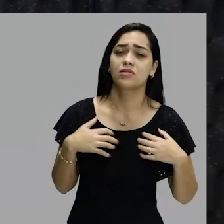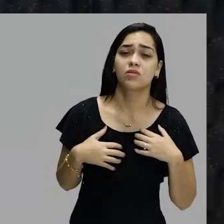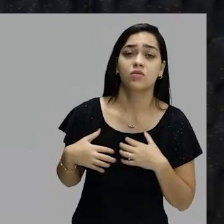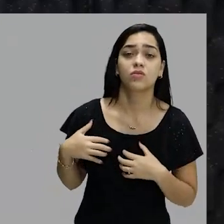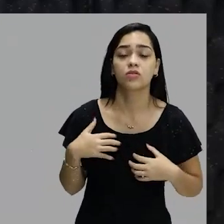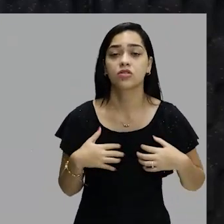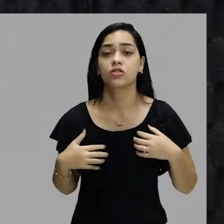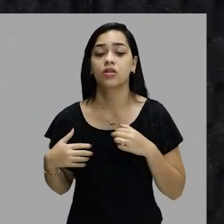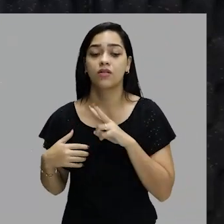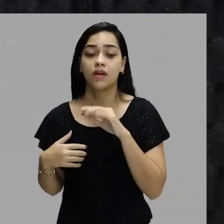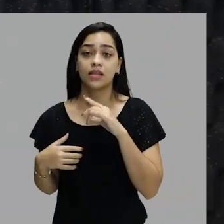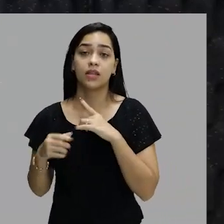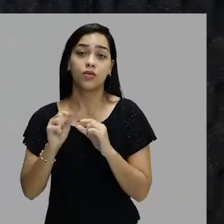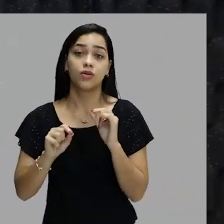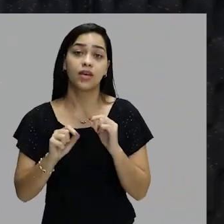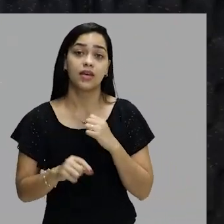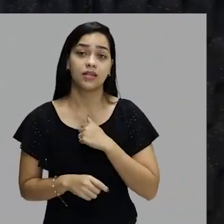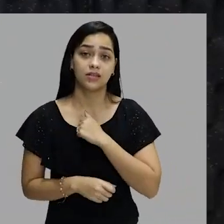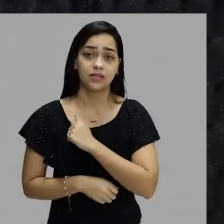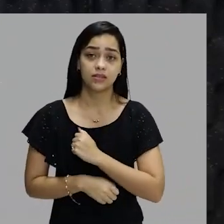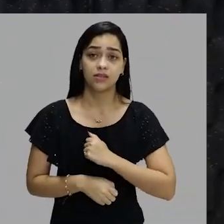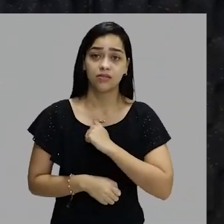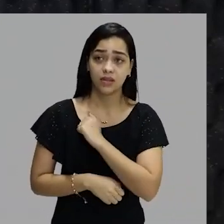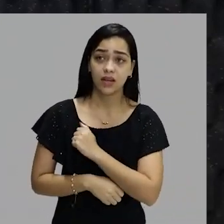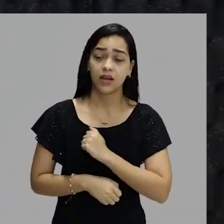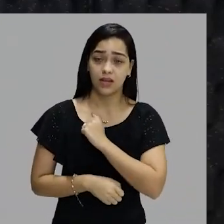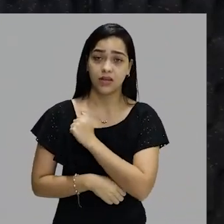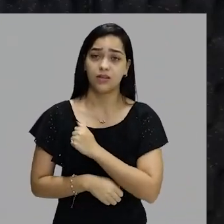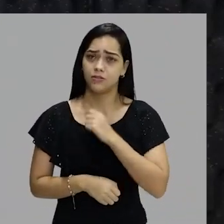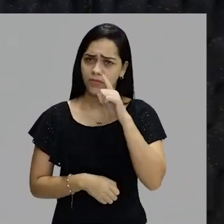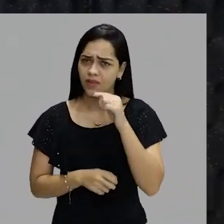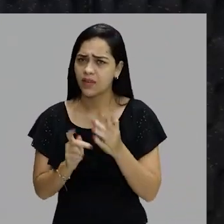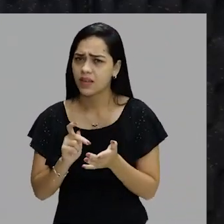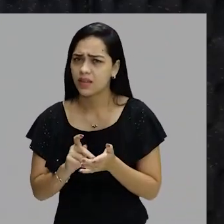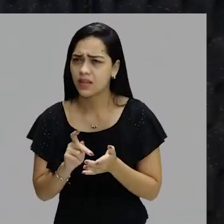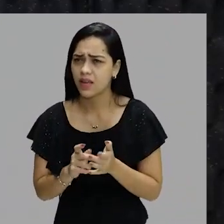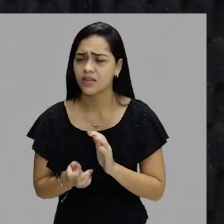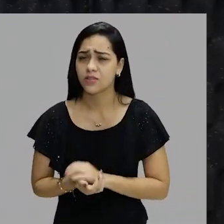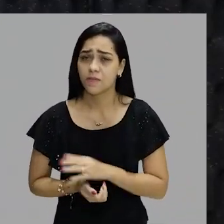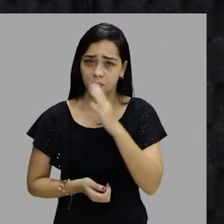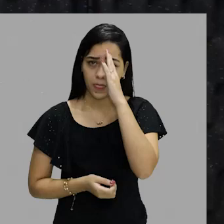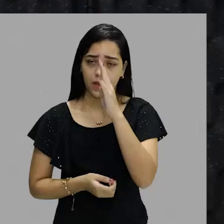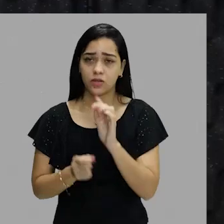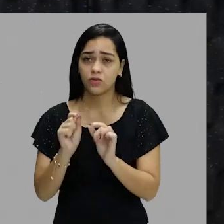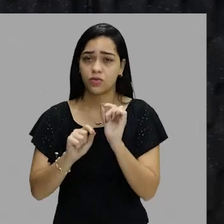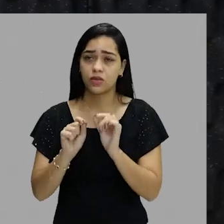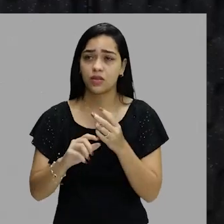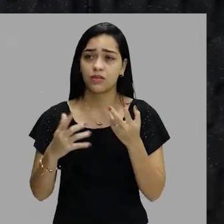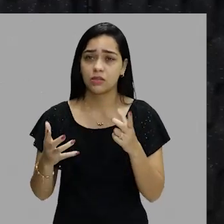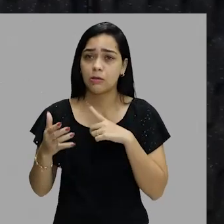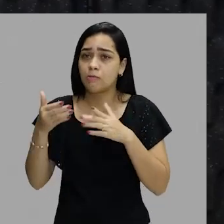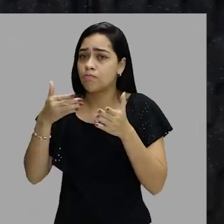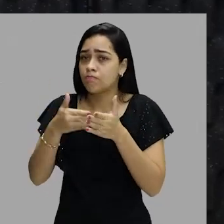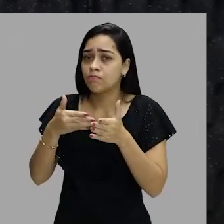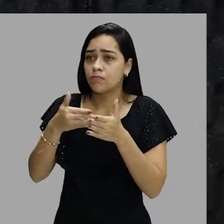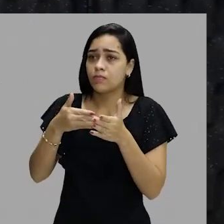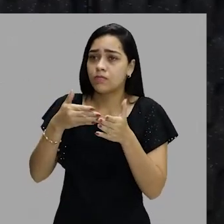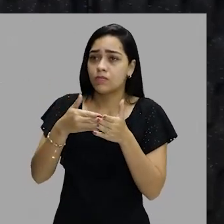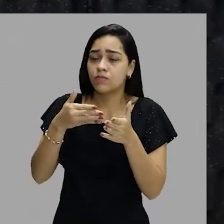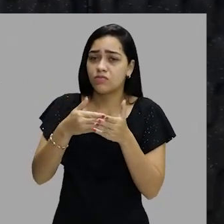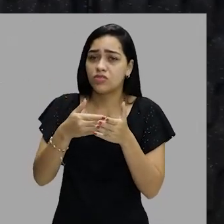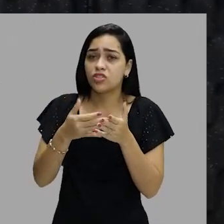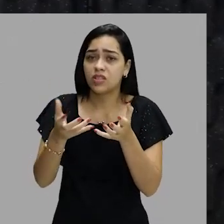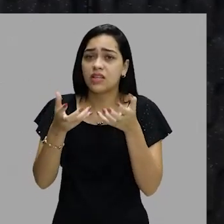essa angústia vai gerar por conta da saudade. A saudade gera angústia, não gera? E principalmente quando você se vê impedido de matar